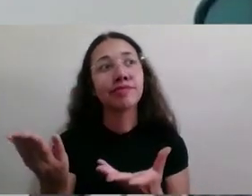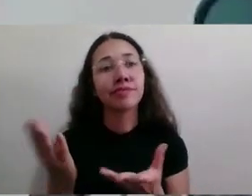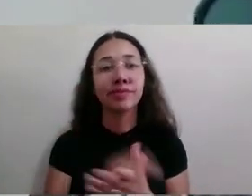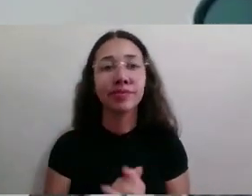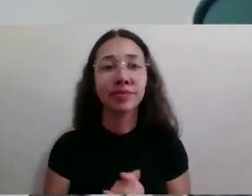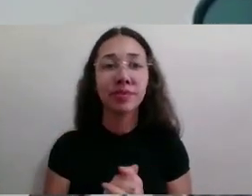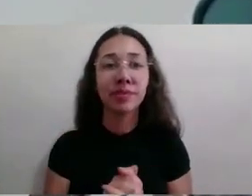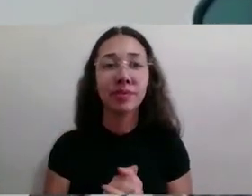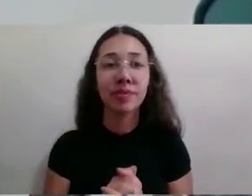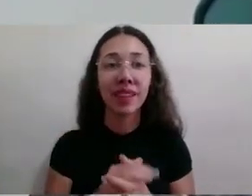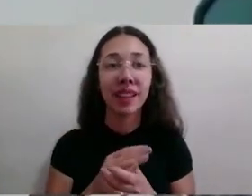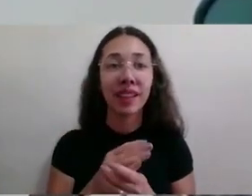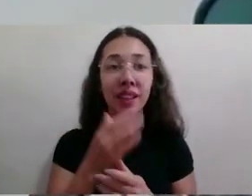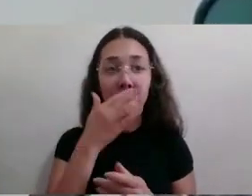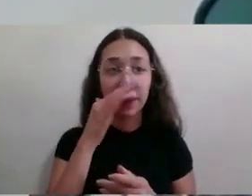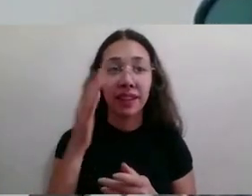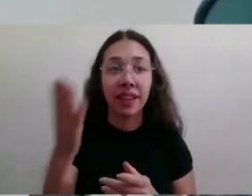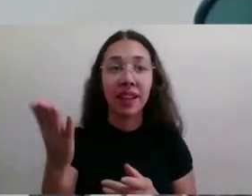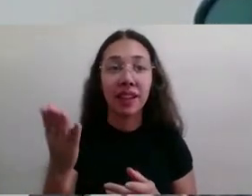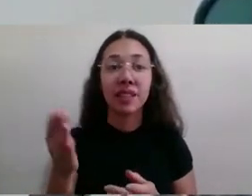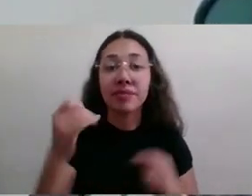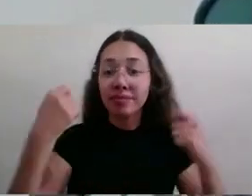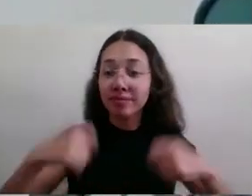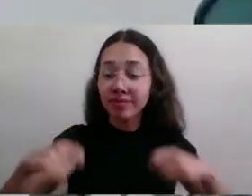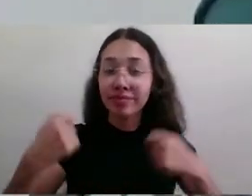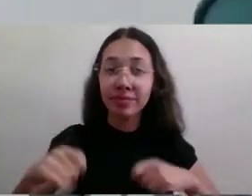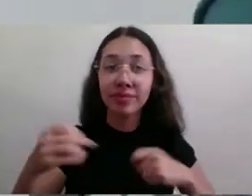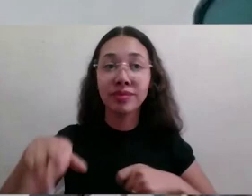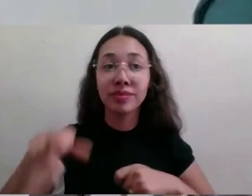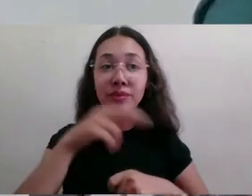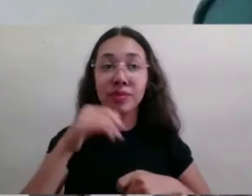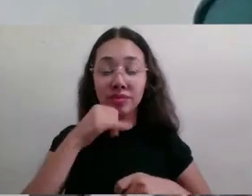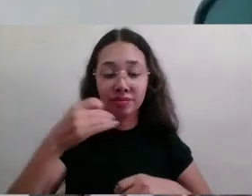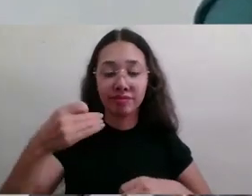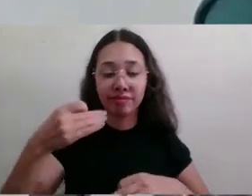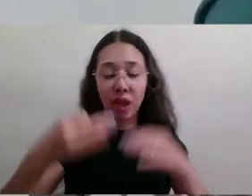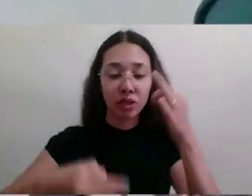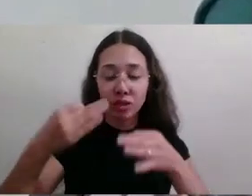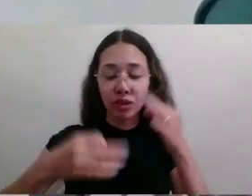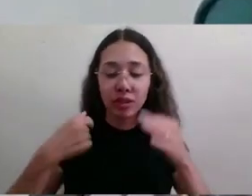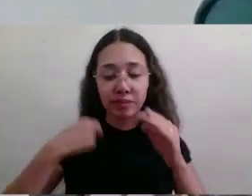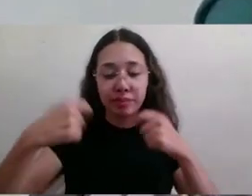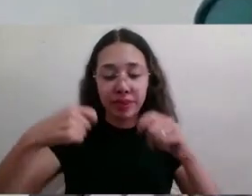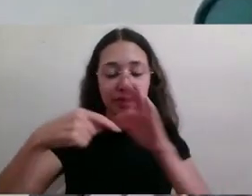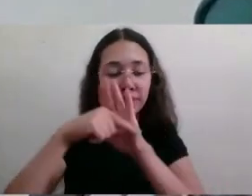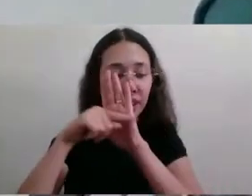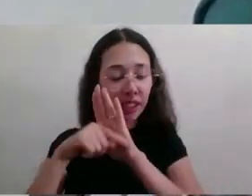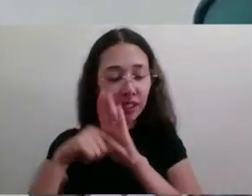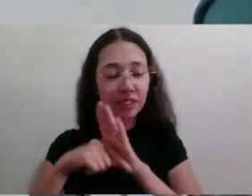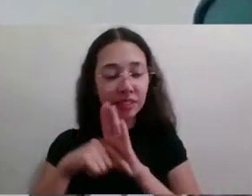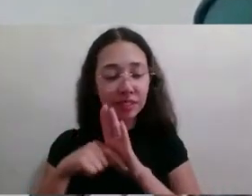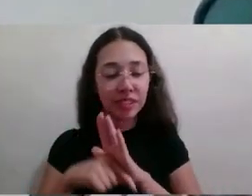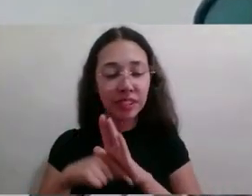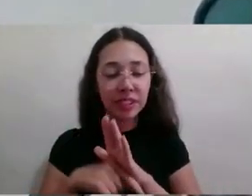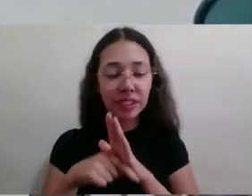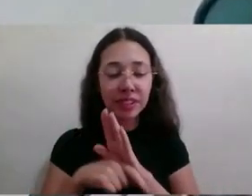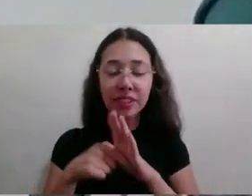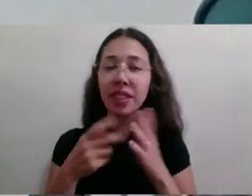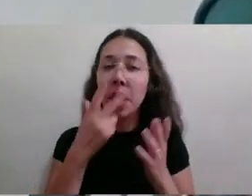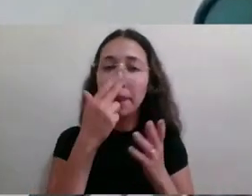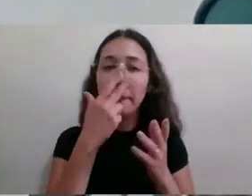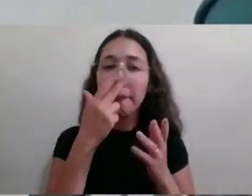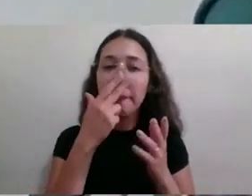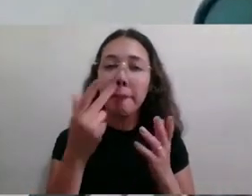ela, ela faz com que a gente veja o serviço da gente sendo prestado de uma maneira muito